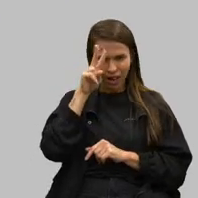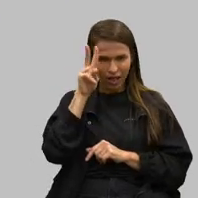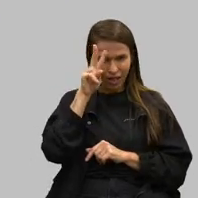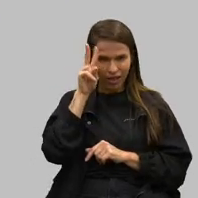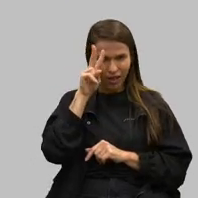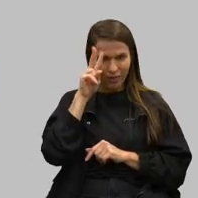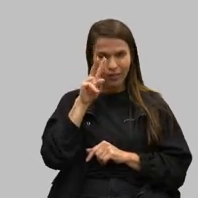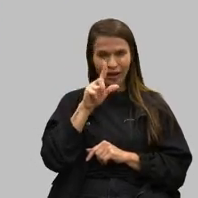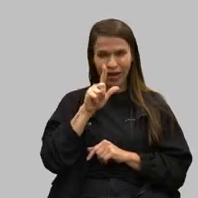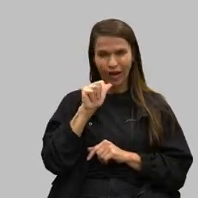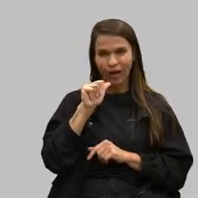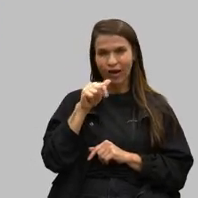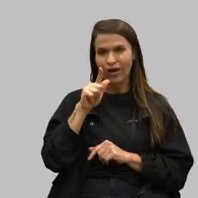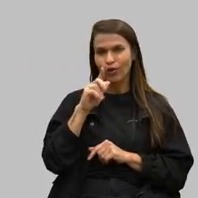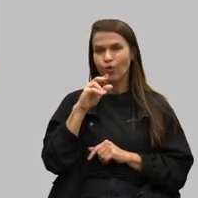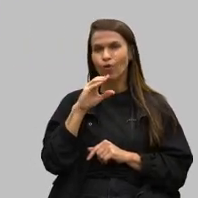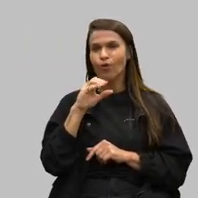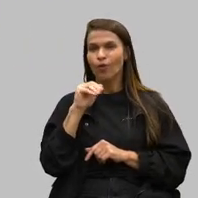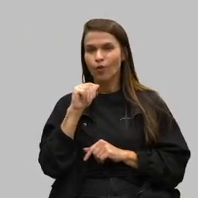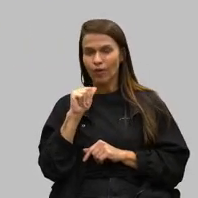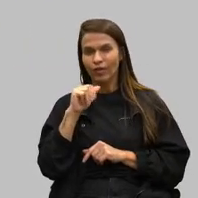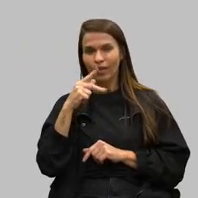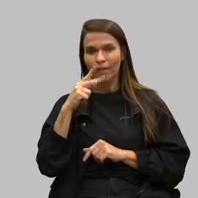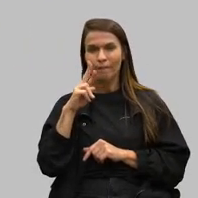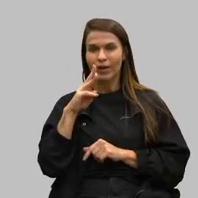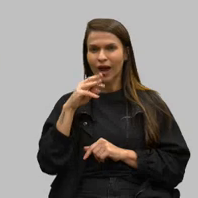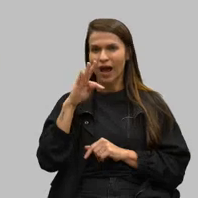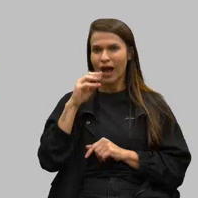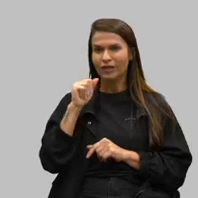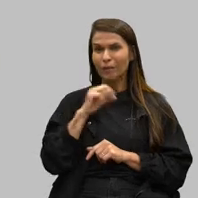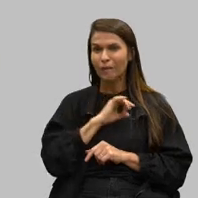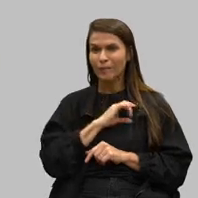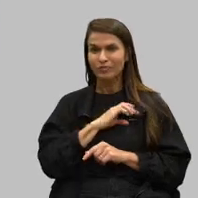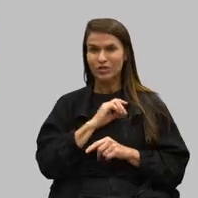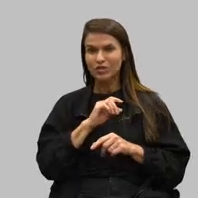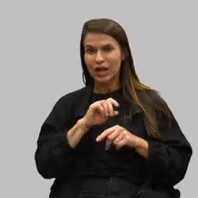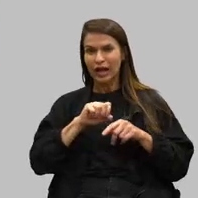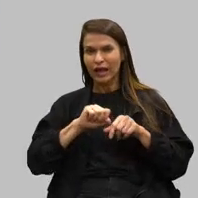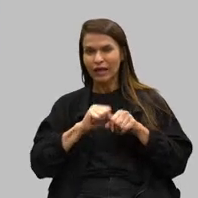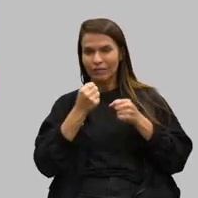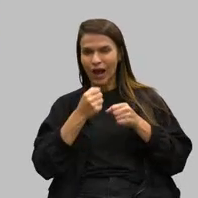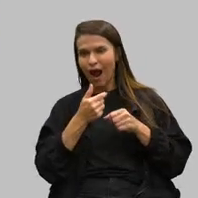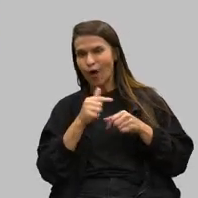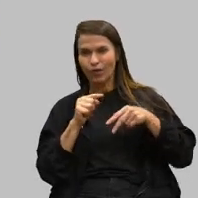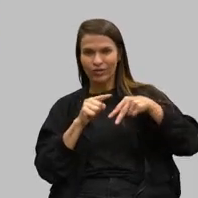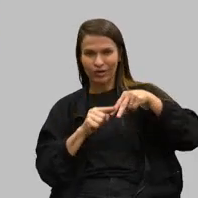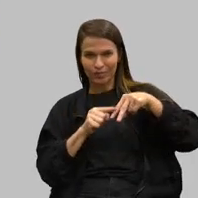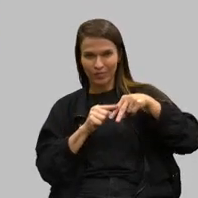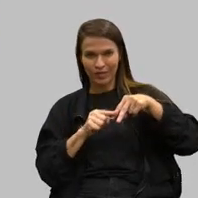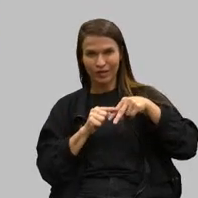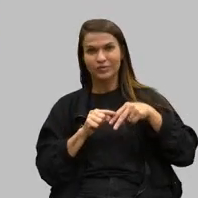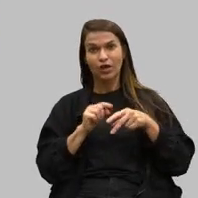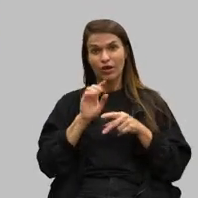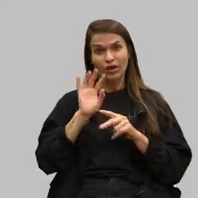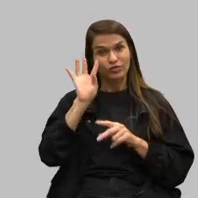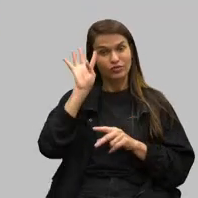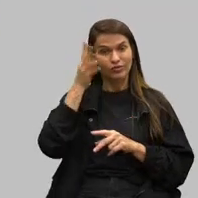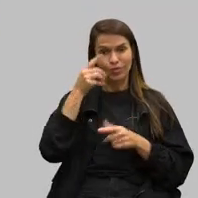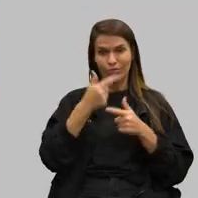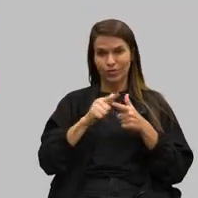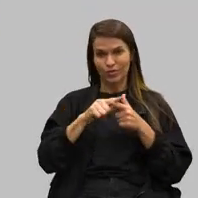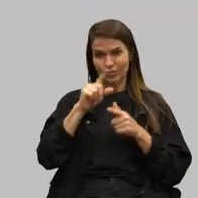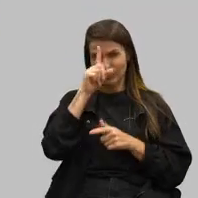Lagoa da Prata. E com medo dele quebrar outra perna, mas... E resolveu o problema do hospital, pessoal está muito feliz. bom demais.